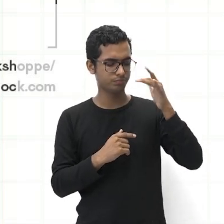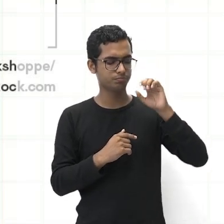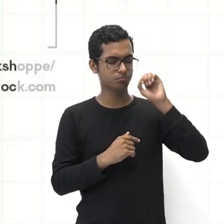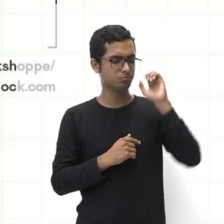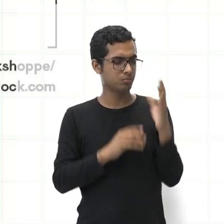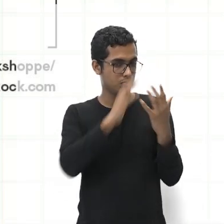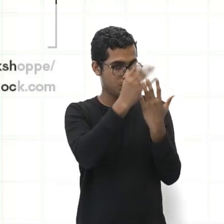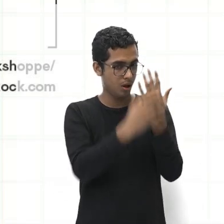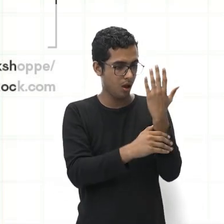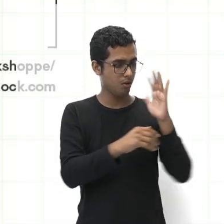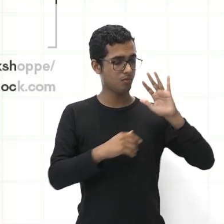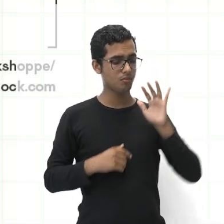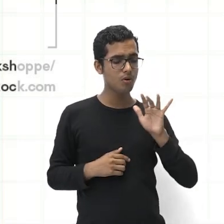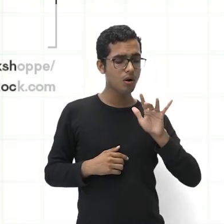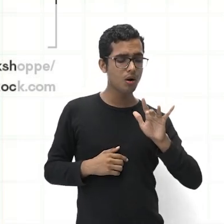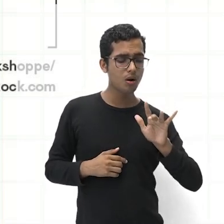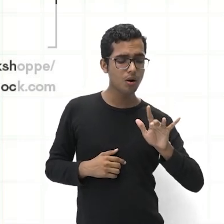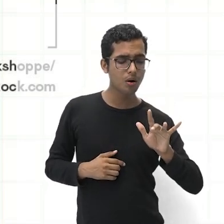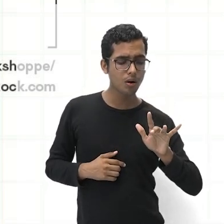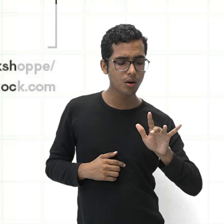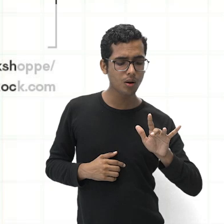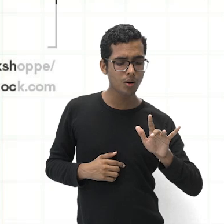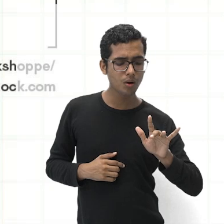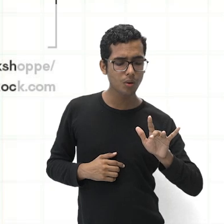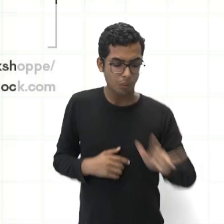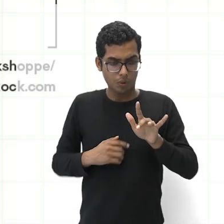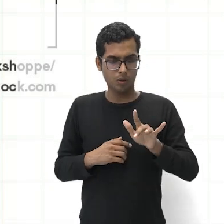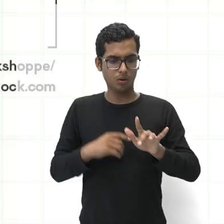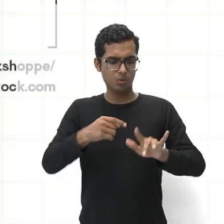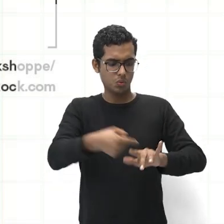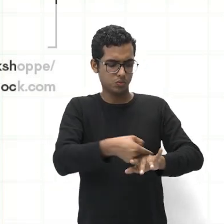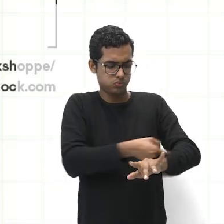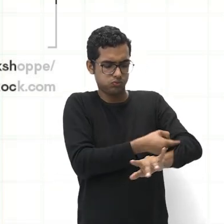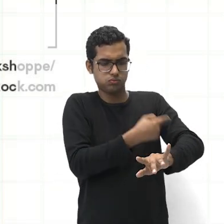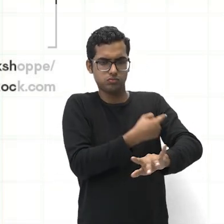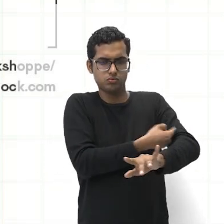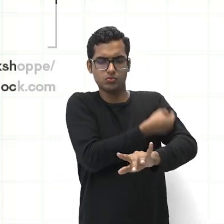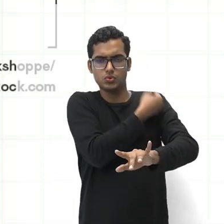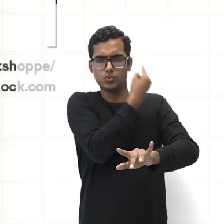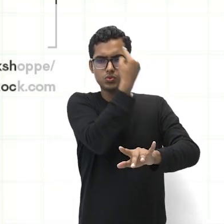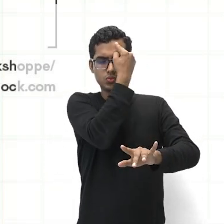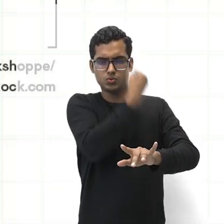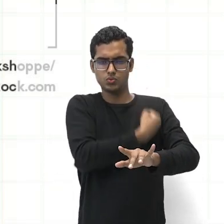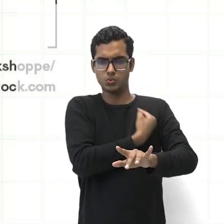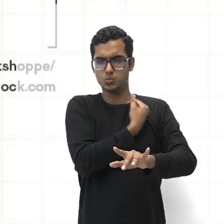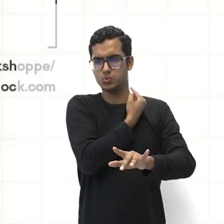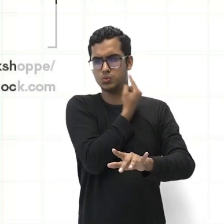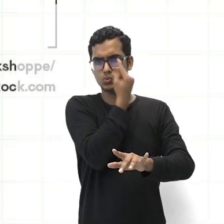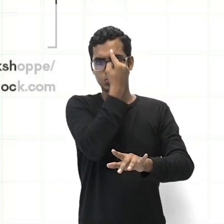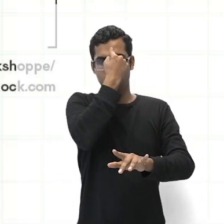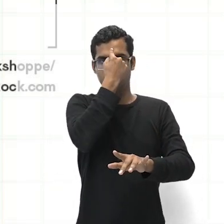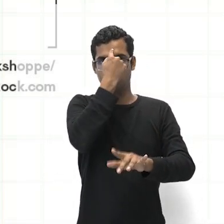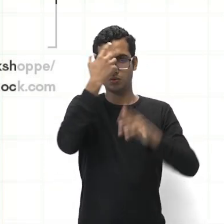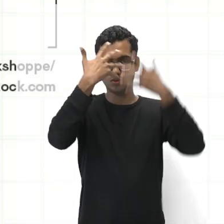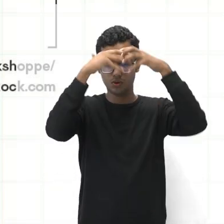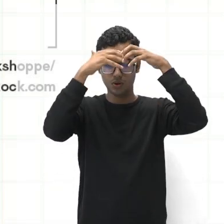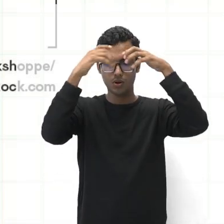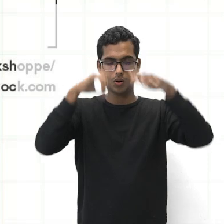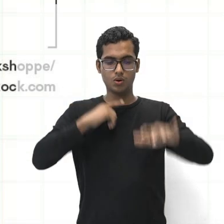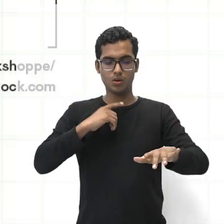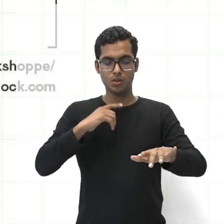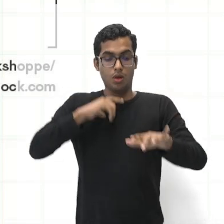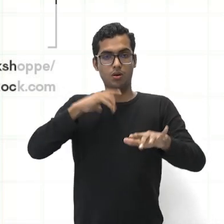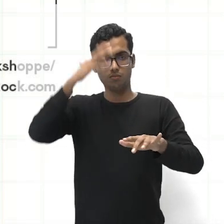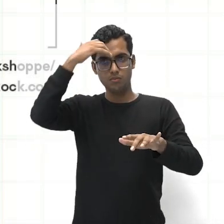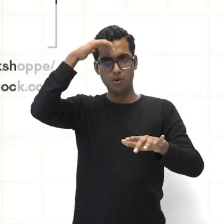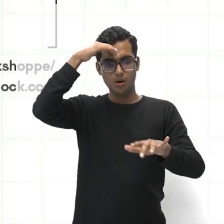Essa informação vai ser passada pelos nervos para a medula espinal, ela vai levar essa informação para o cérebro e